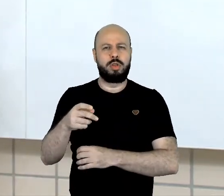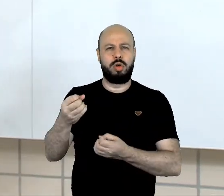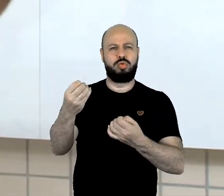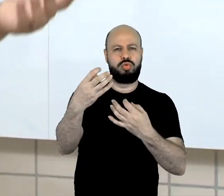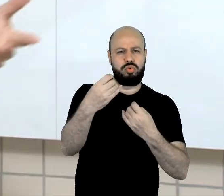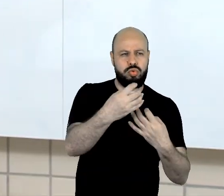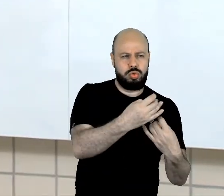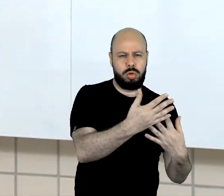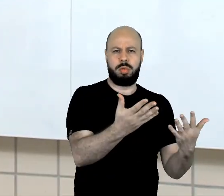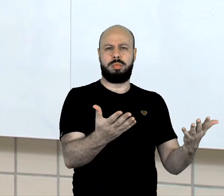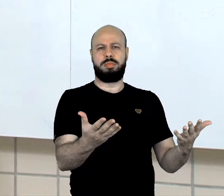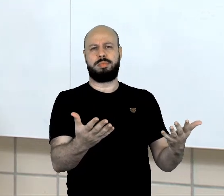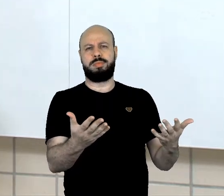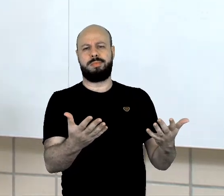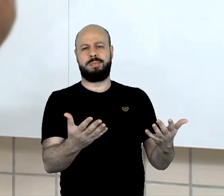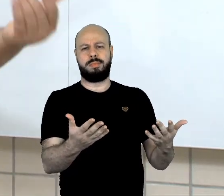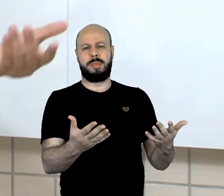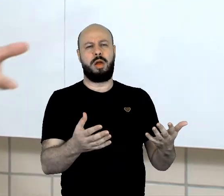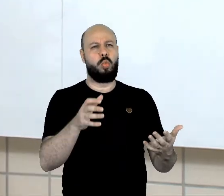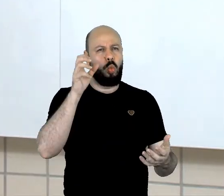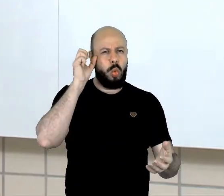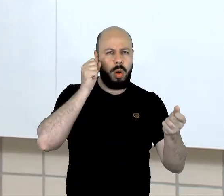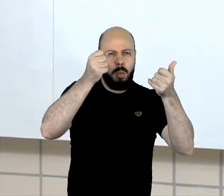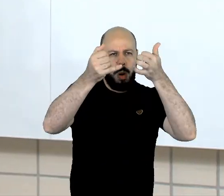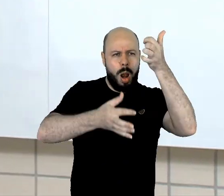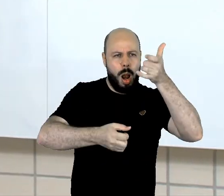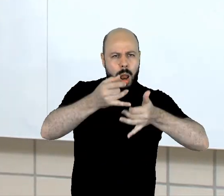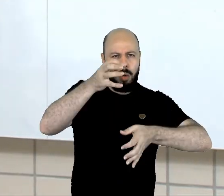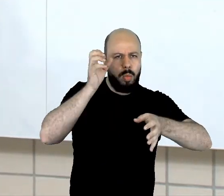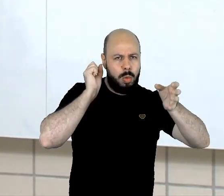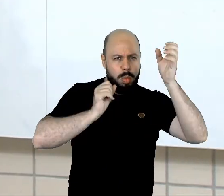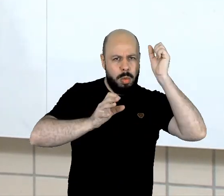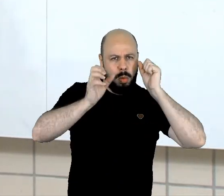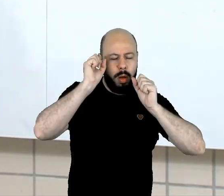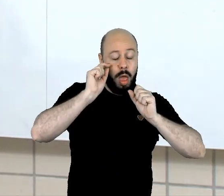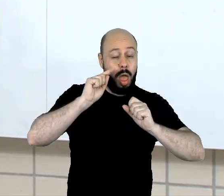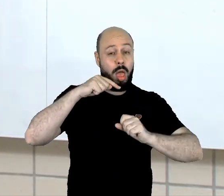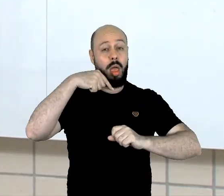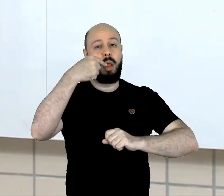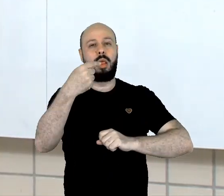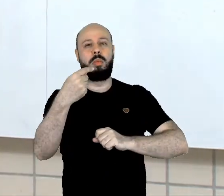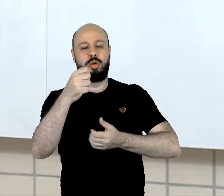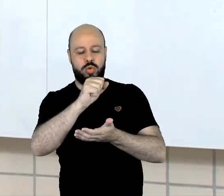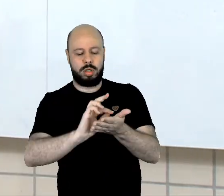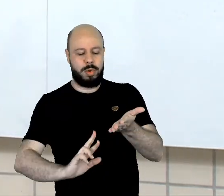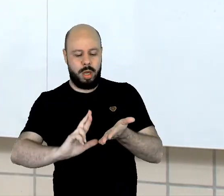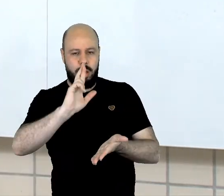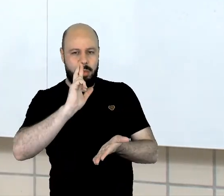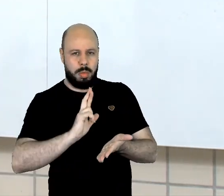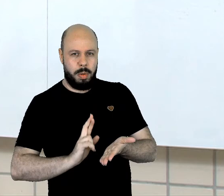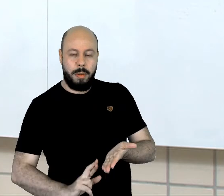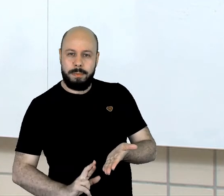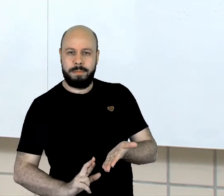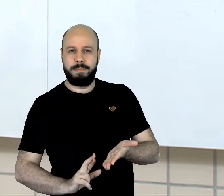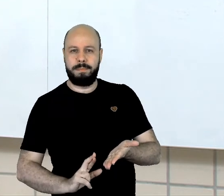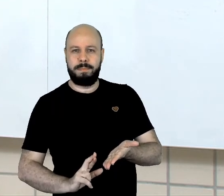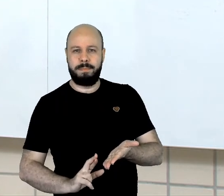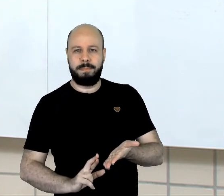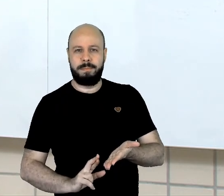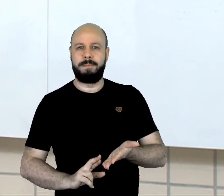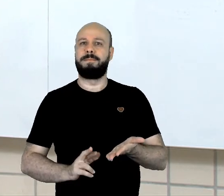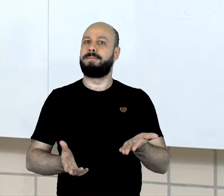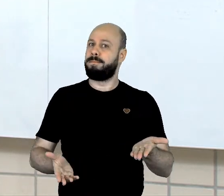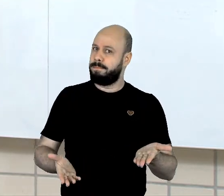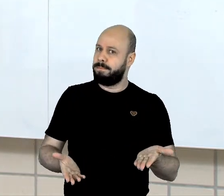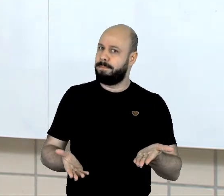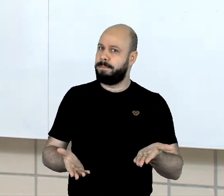do professor, ouvir as explicações deles, para depois você pegar e executar a atividade e responder